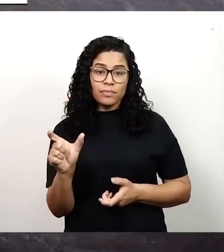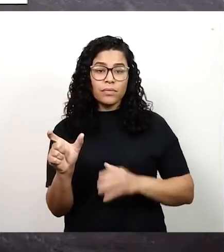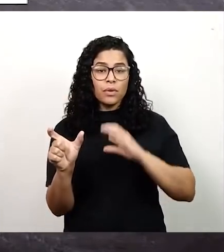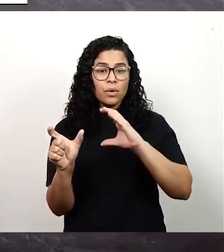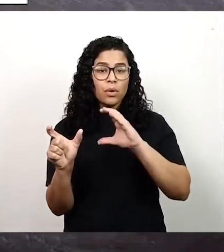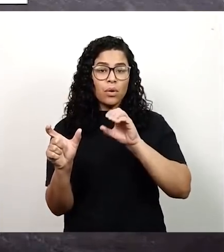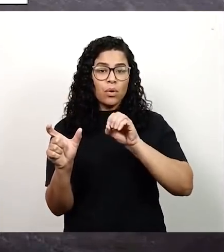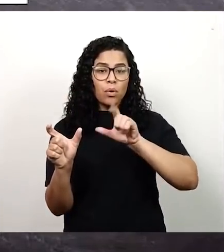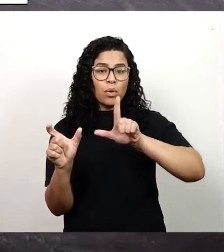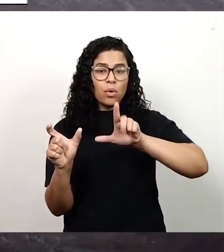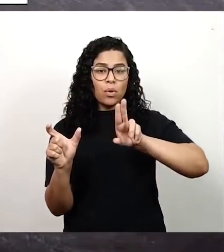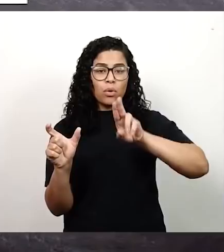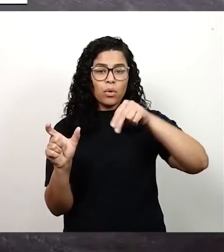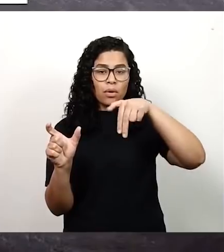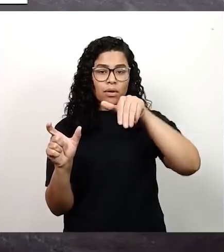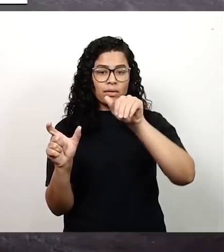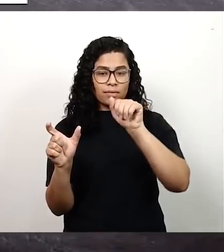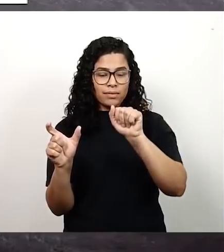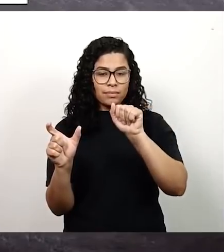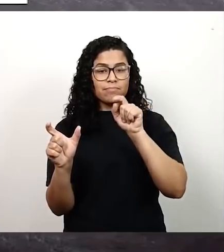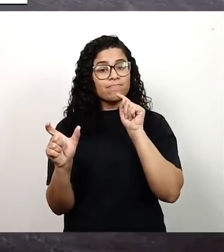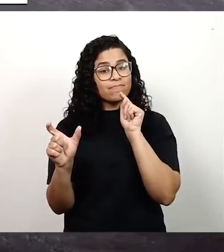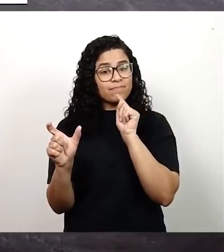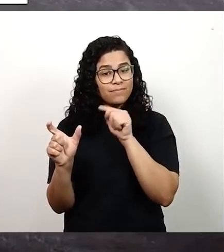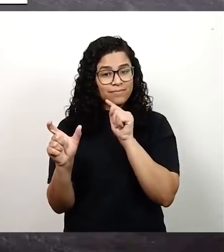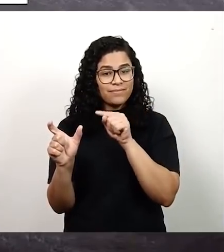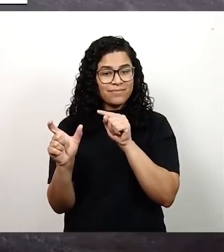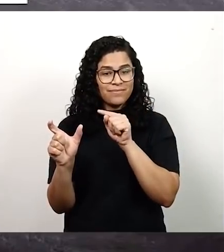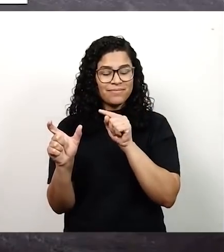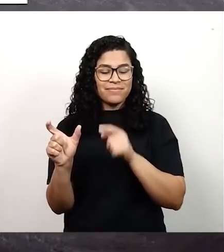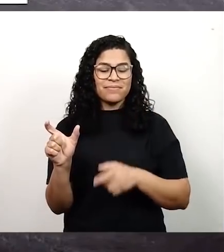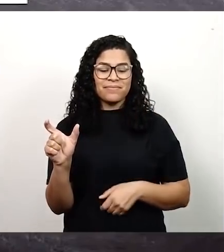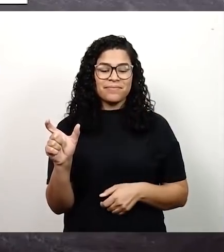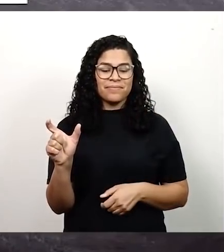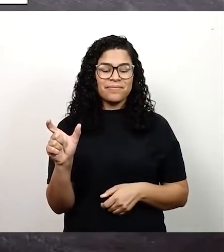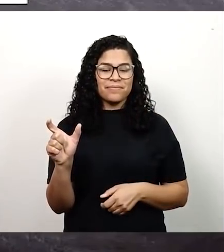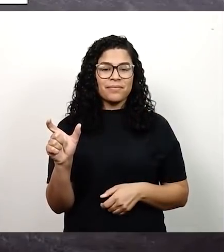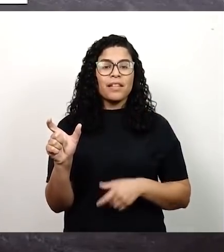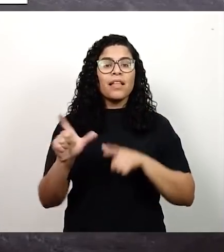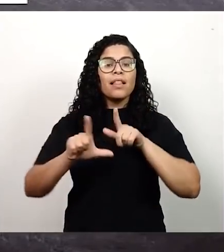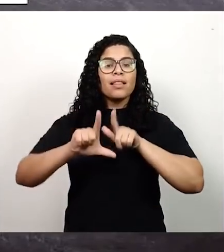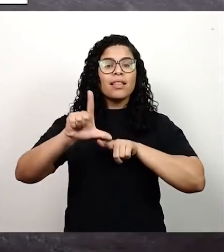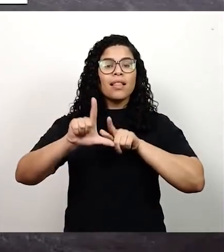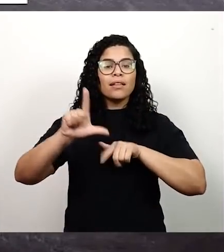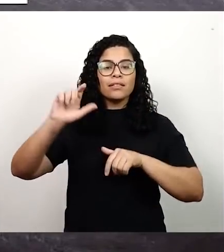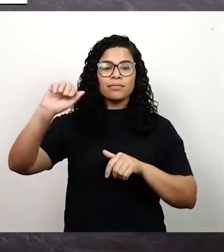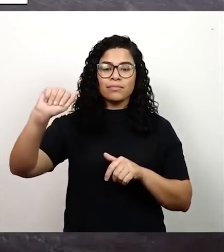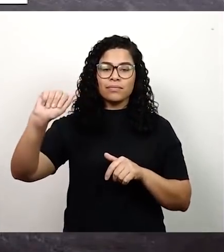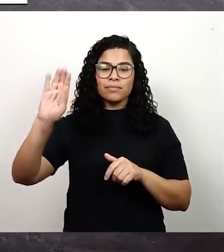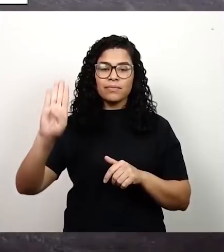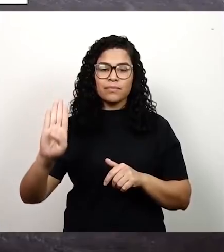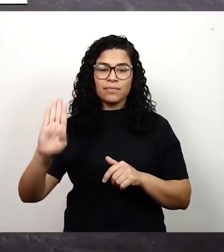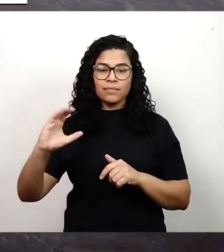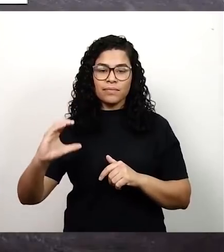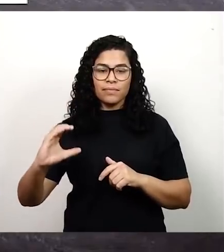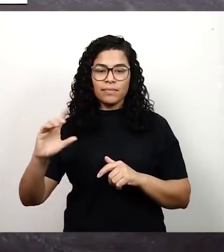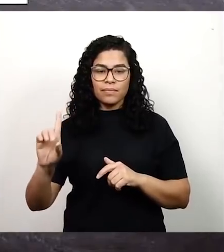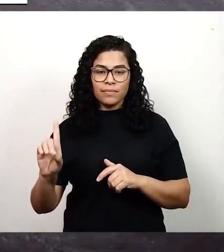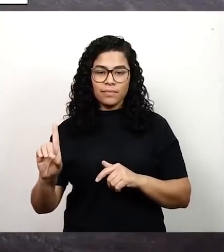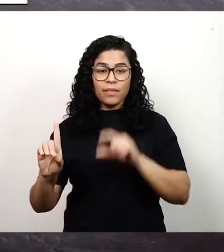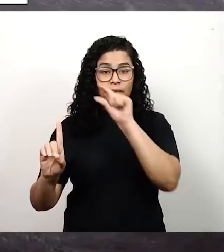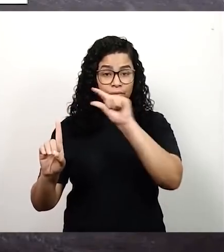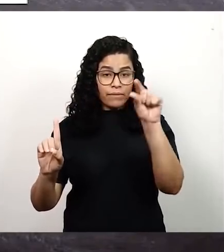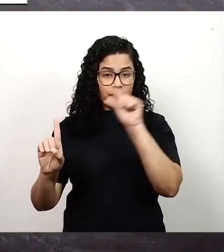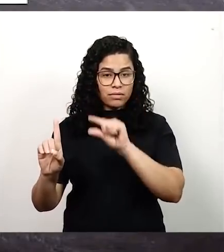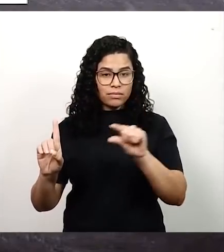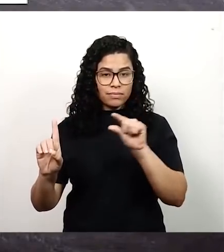coluna esta parte aqui, olha, que tem as letrinhas e as frases.